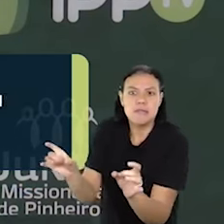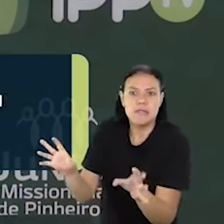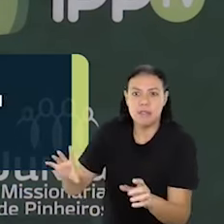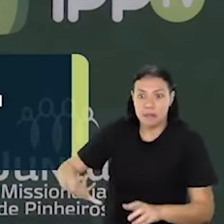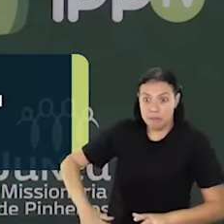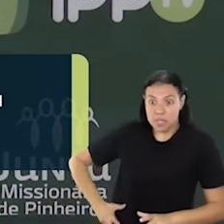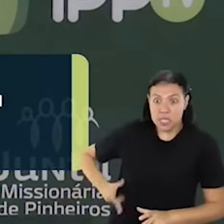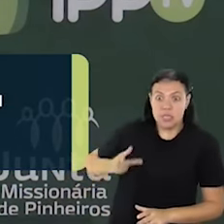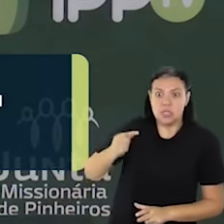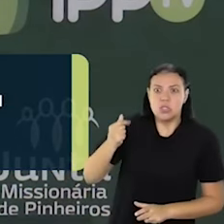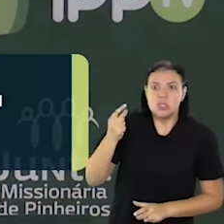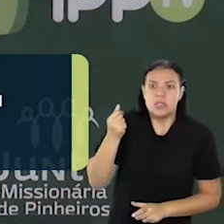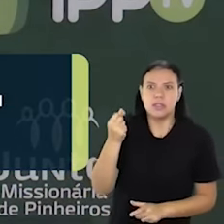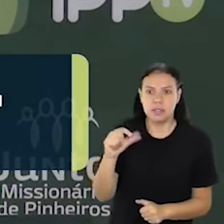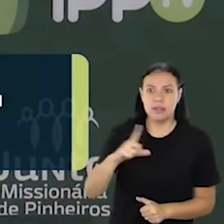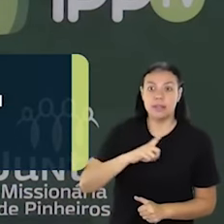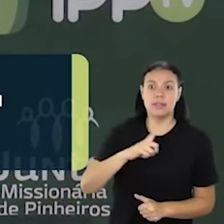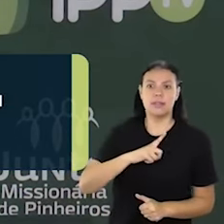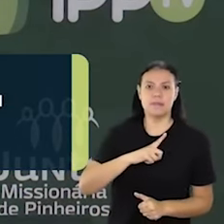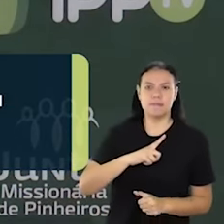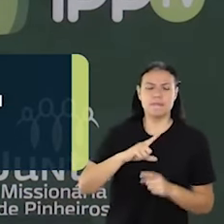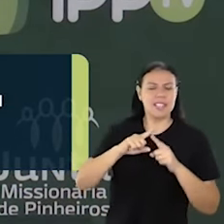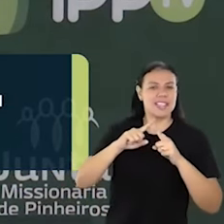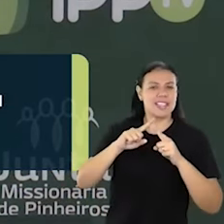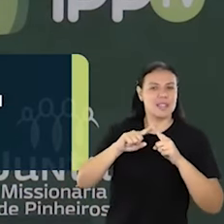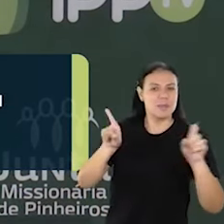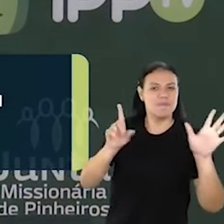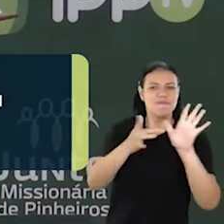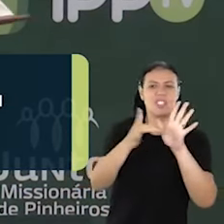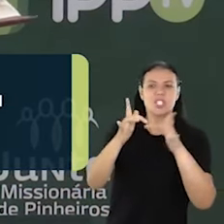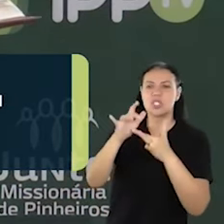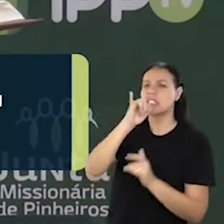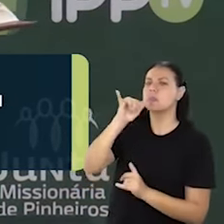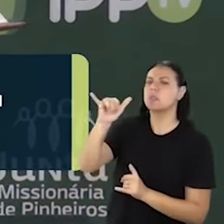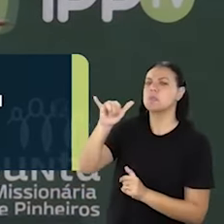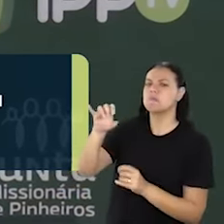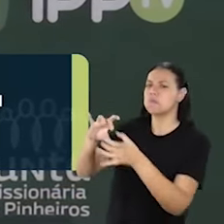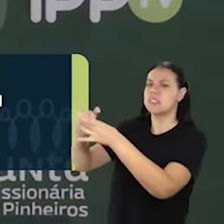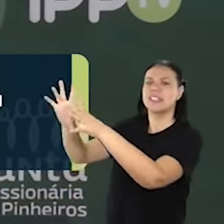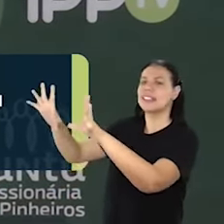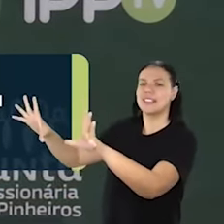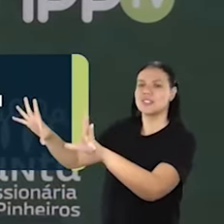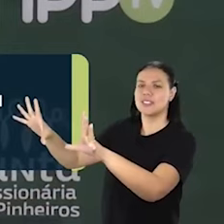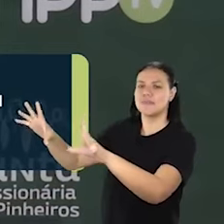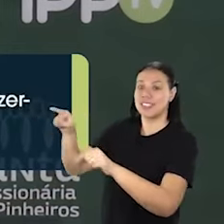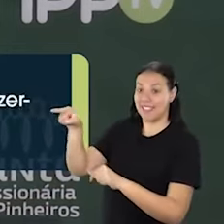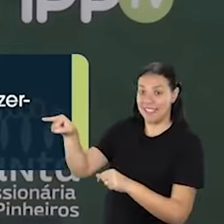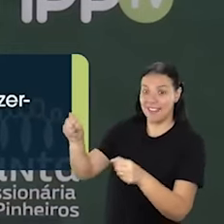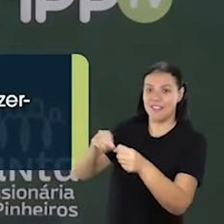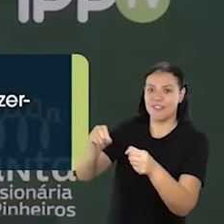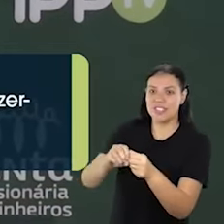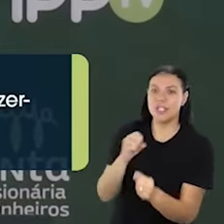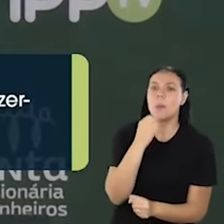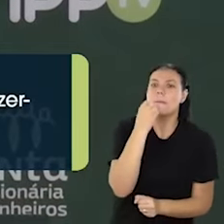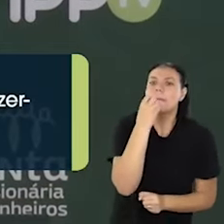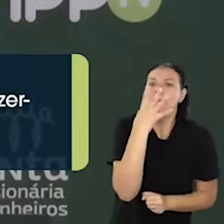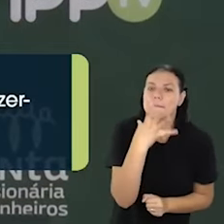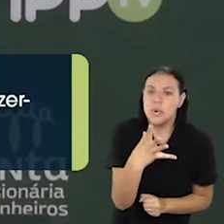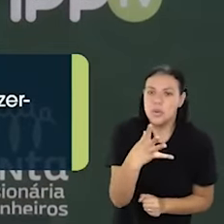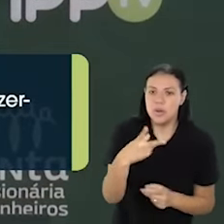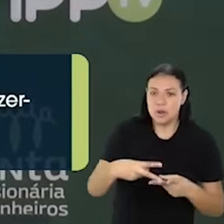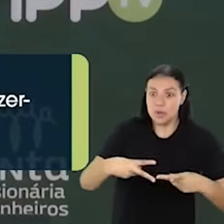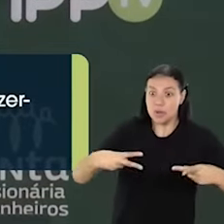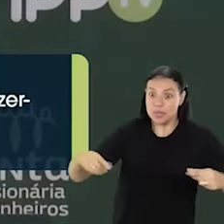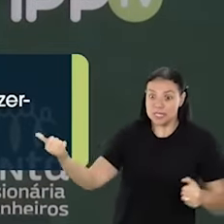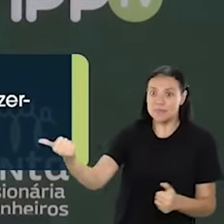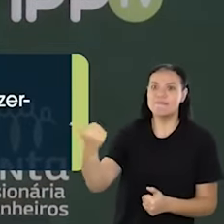ela. Mas Jesus disse, deixai-a, por que a molestais? Ela praticou boa ação para comigo. Porque os pobres sempre